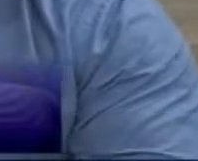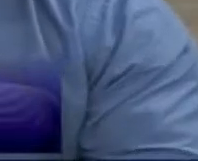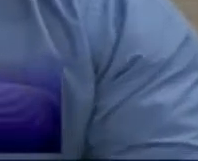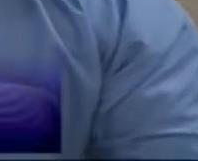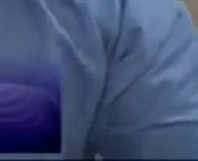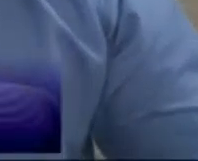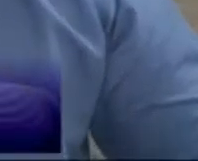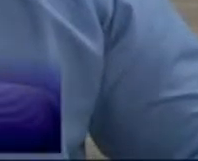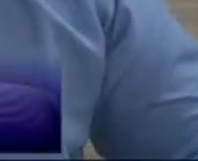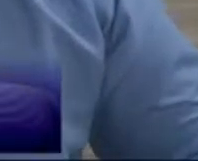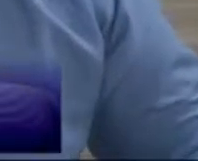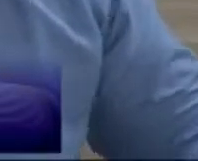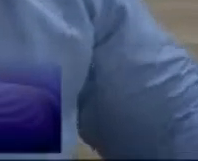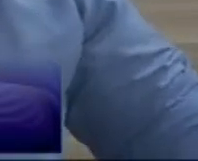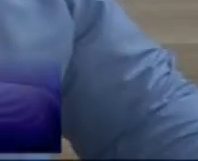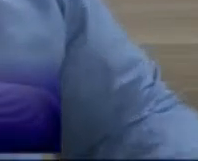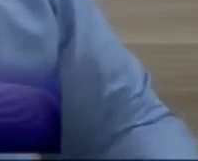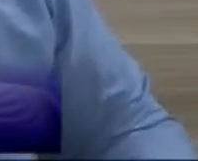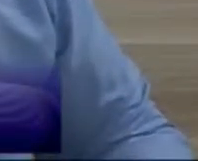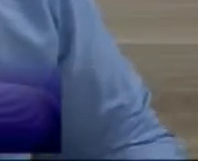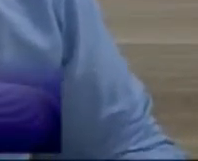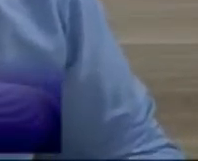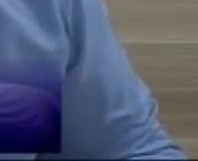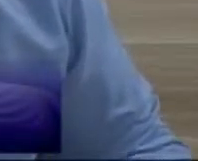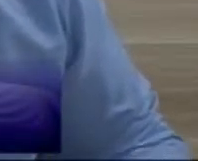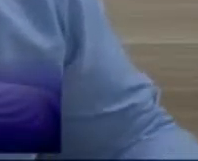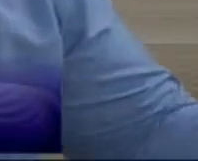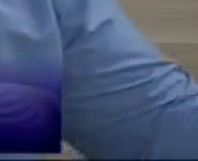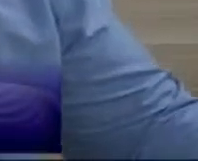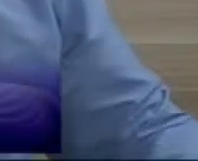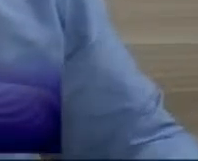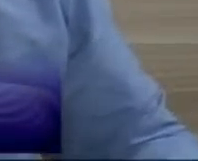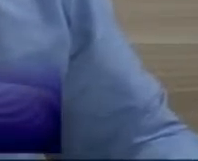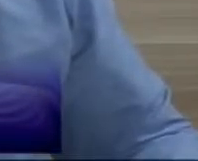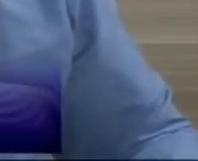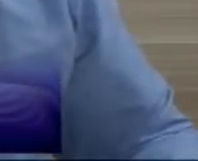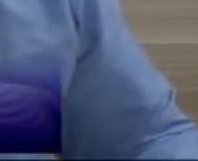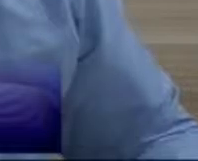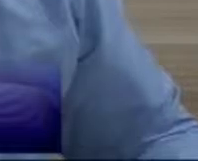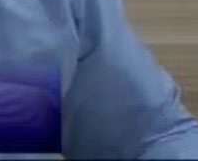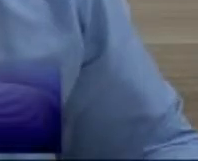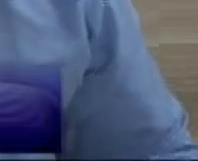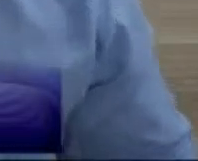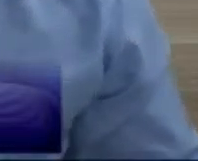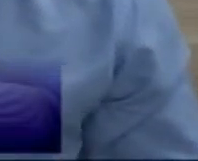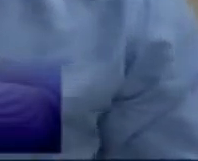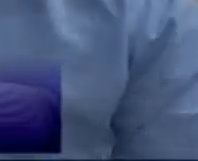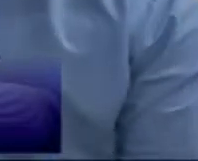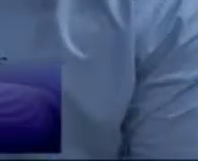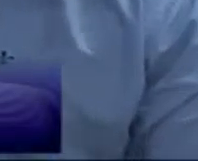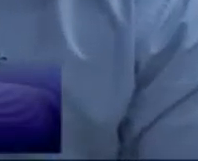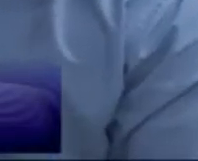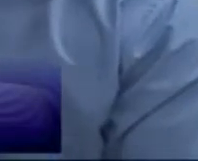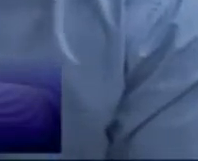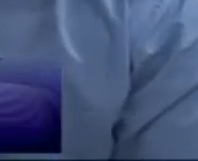cidade, porque vai enriquecer, vereador Jorge, o debate. Eu acho, sem dúvida alguma, acho